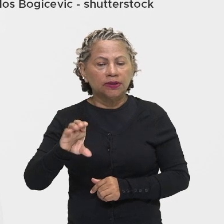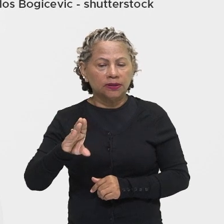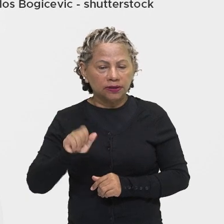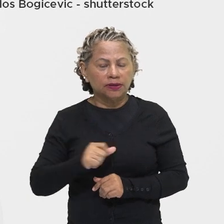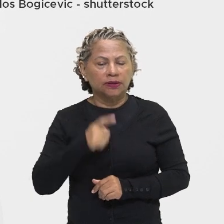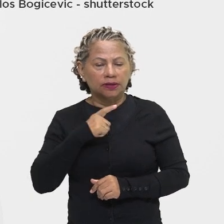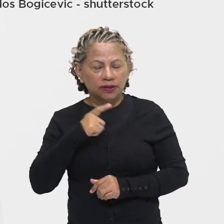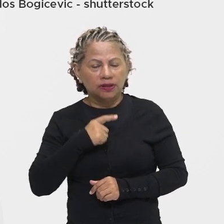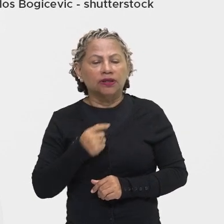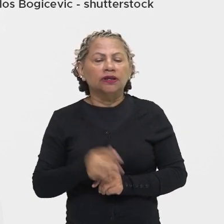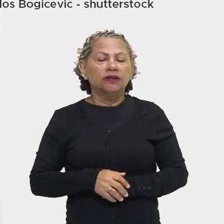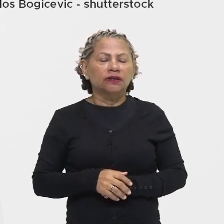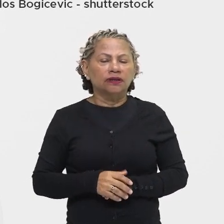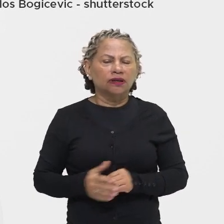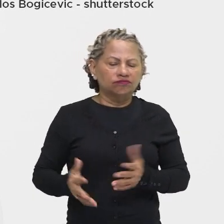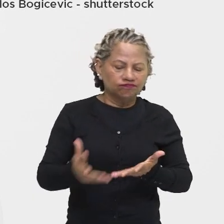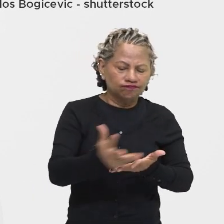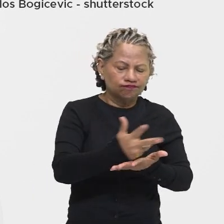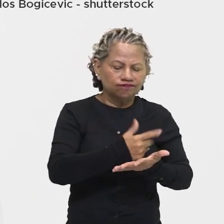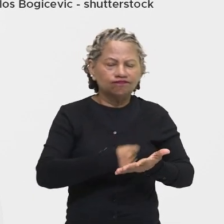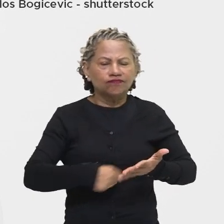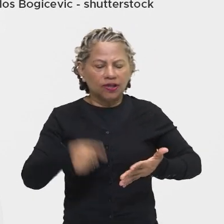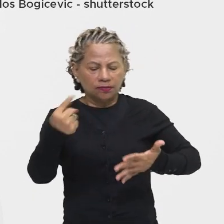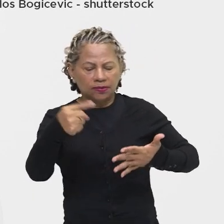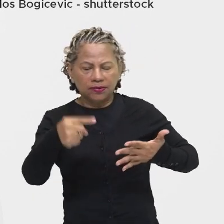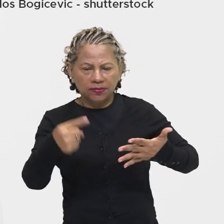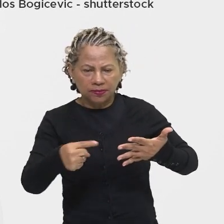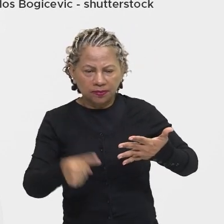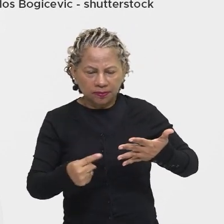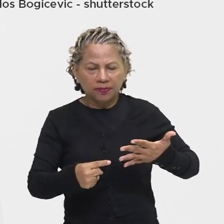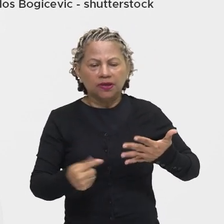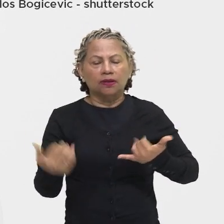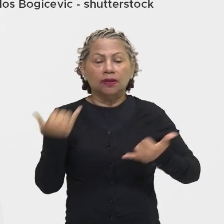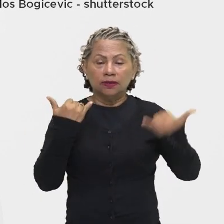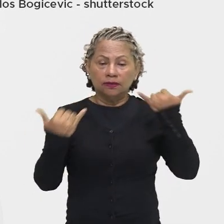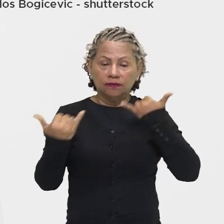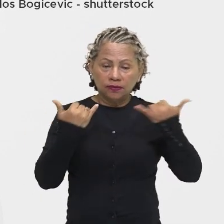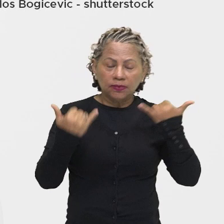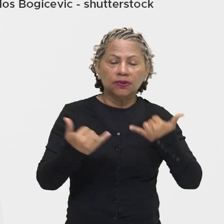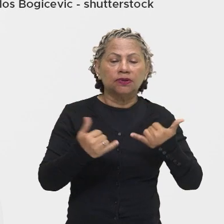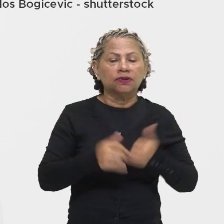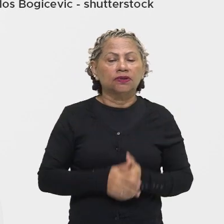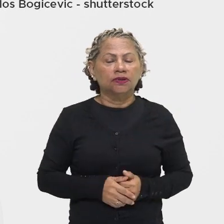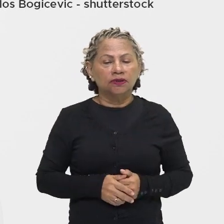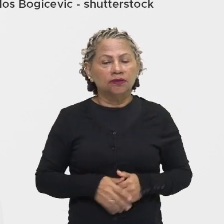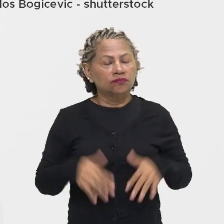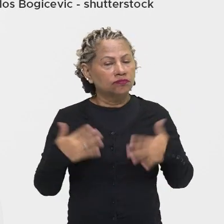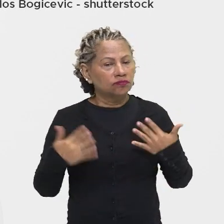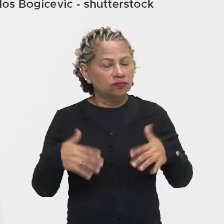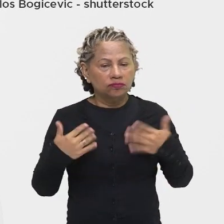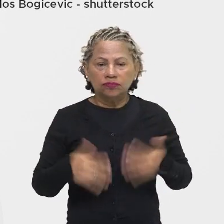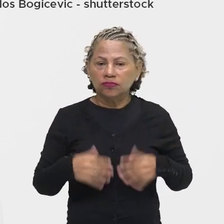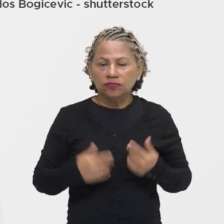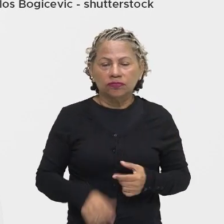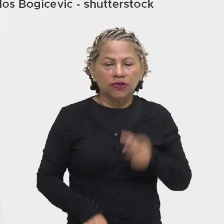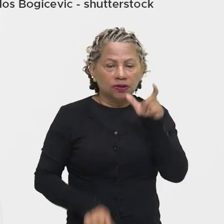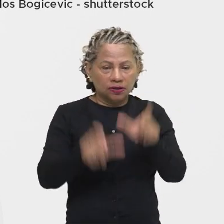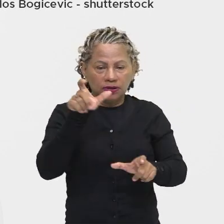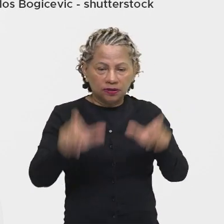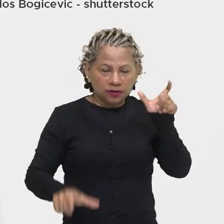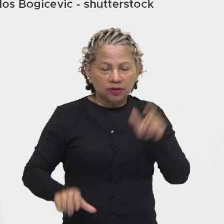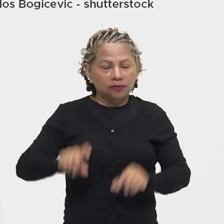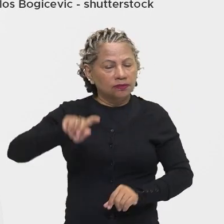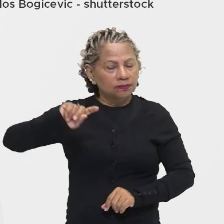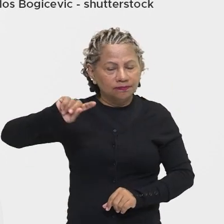com nomes, endereços e outras informações de milhões de pessoas nos Estados Unidos.